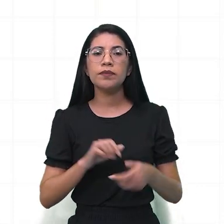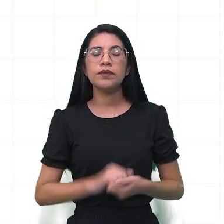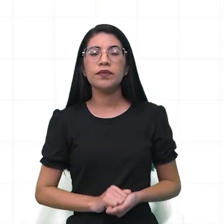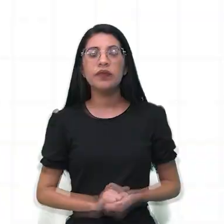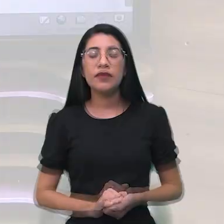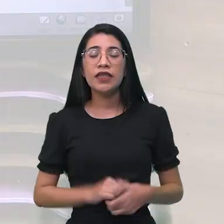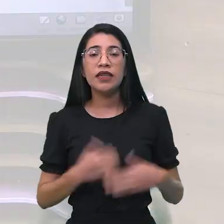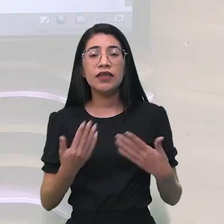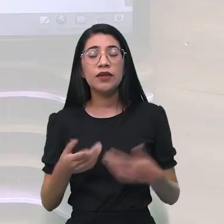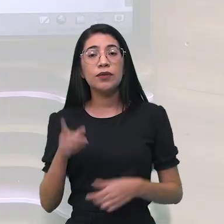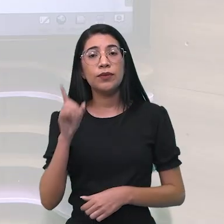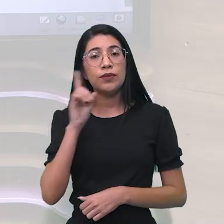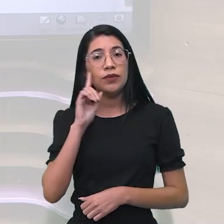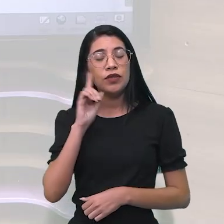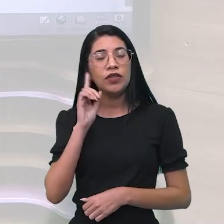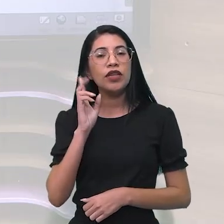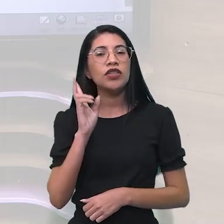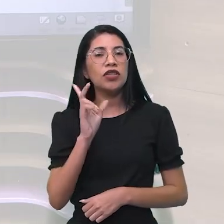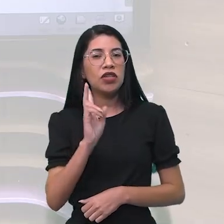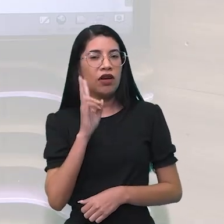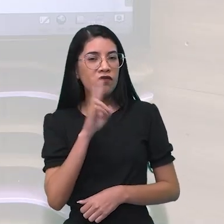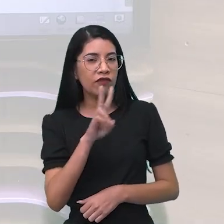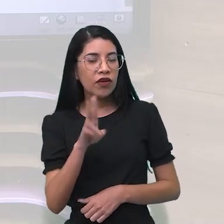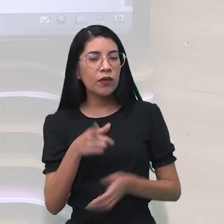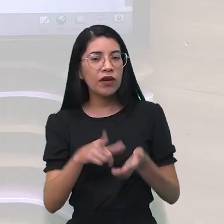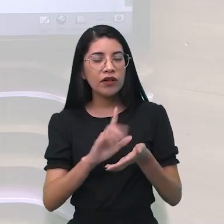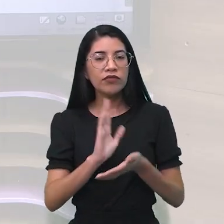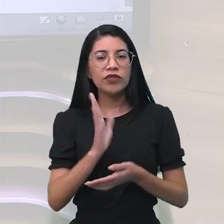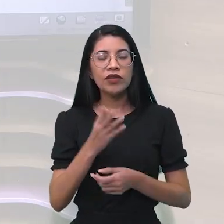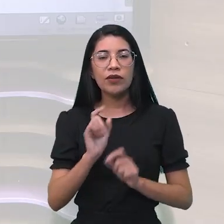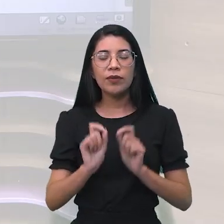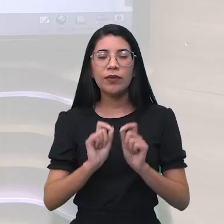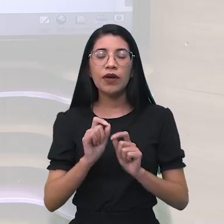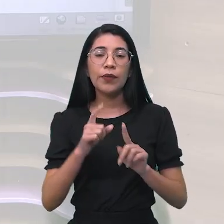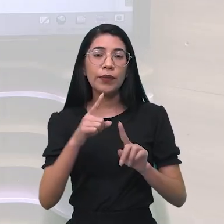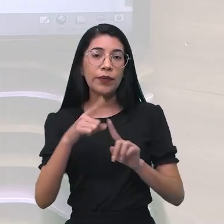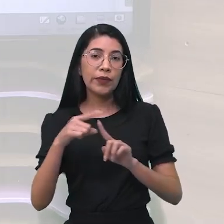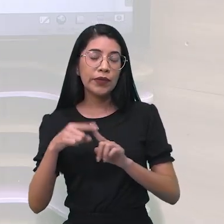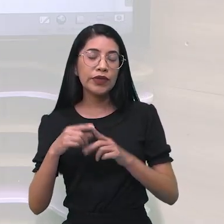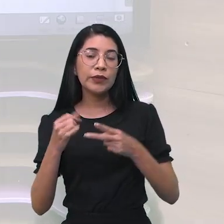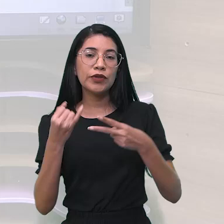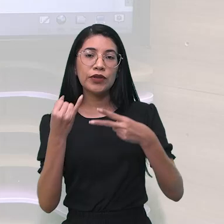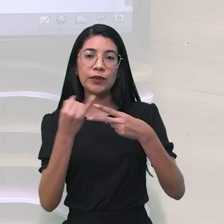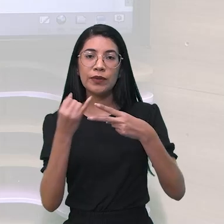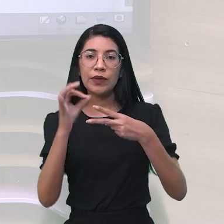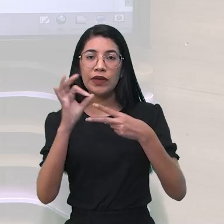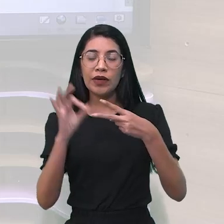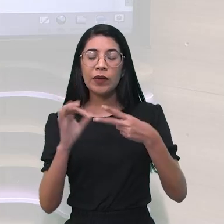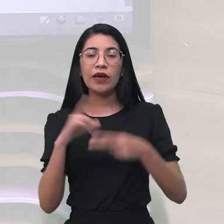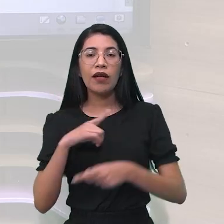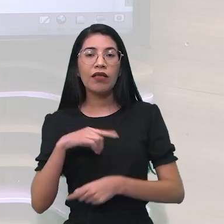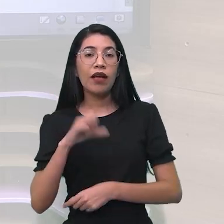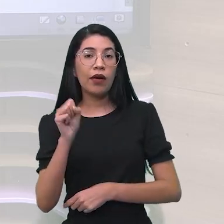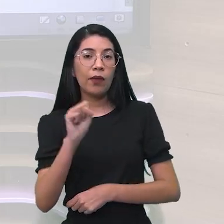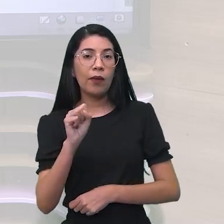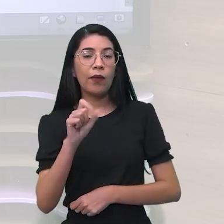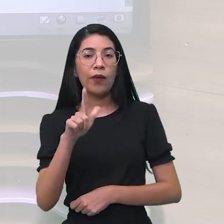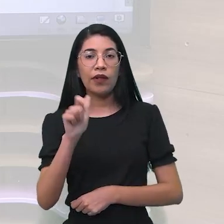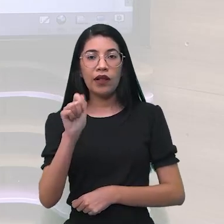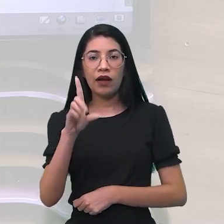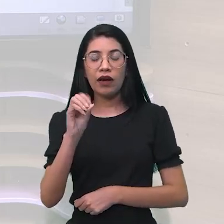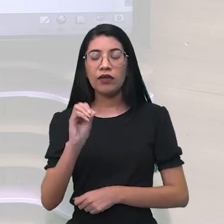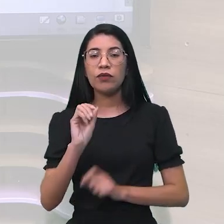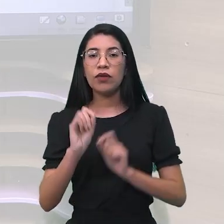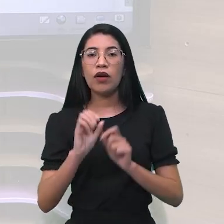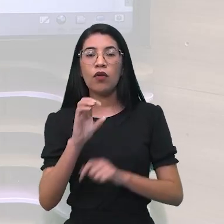Então, no nosso dia a dia, nós já nos deparamos com algum tipo de polígono com 8 lados, né? Que